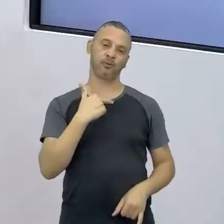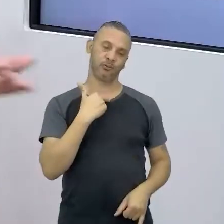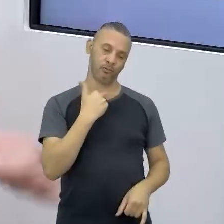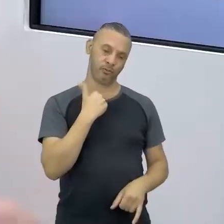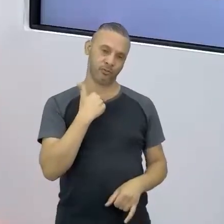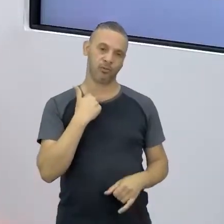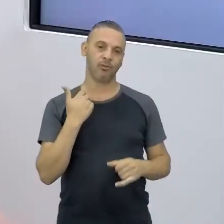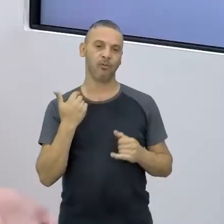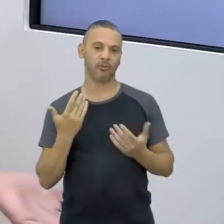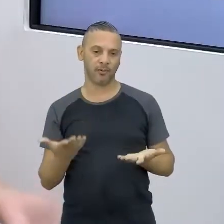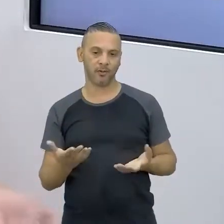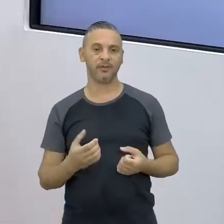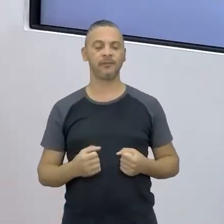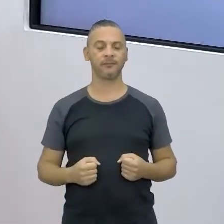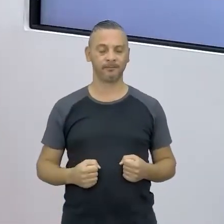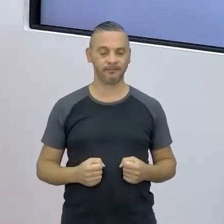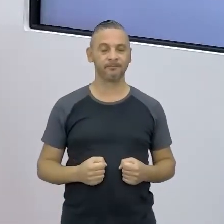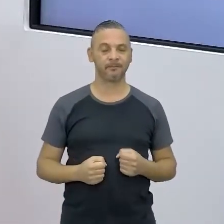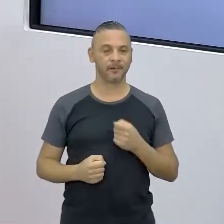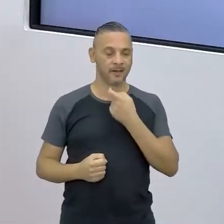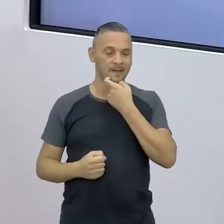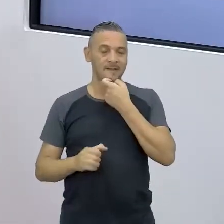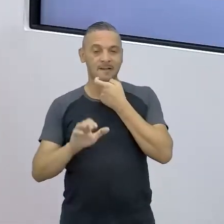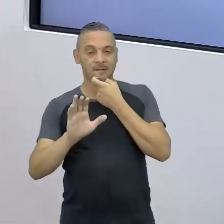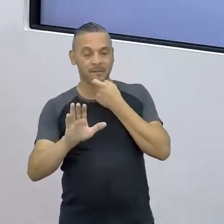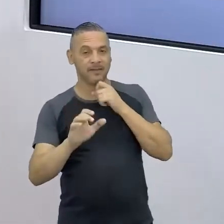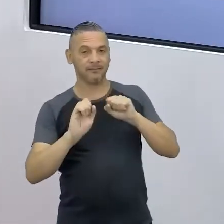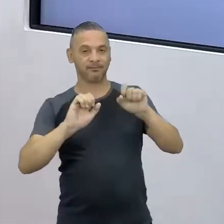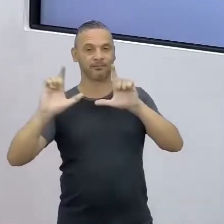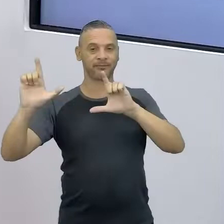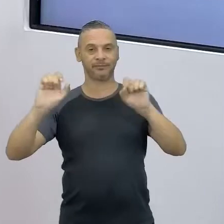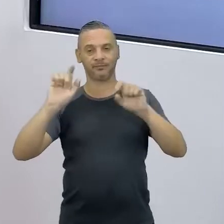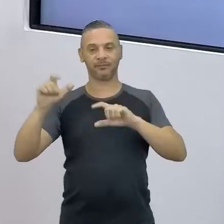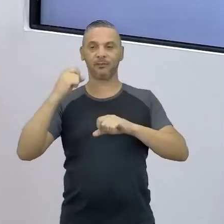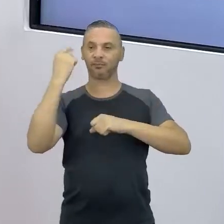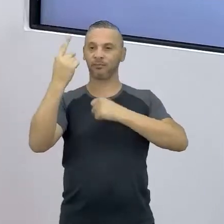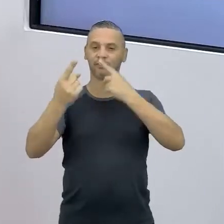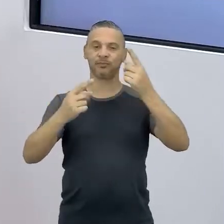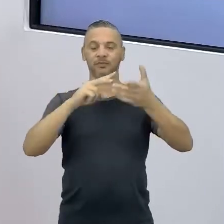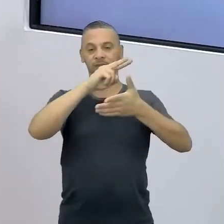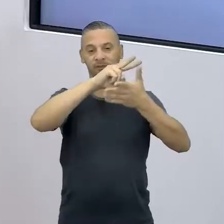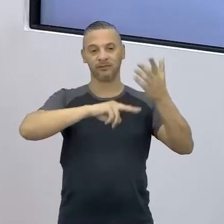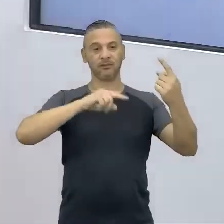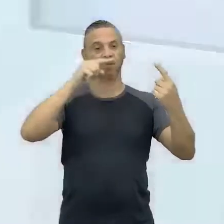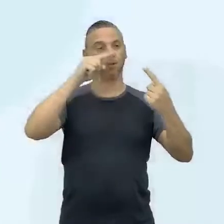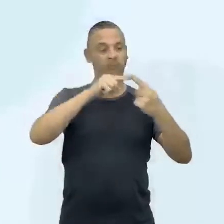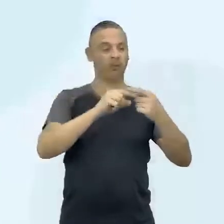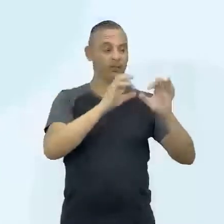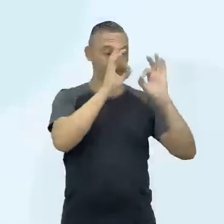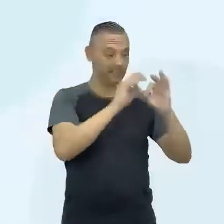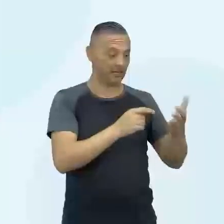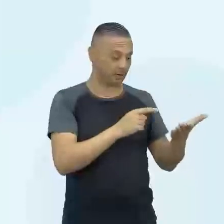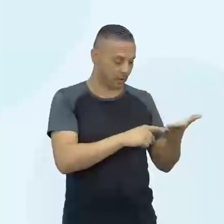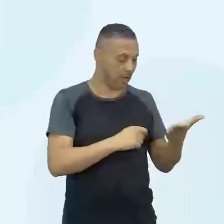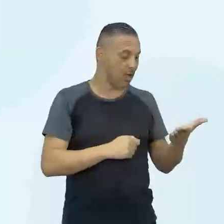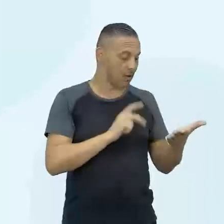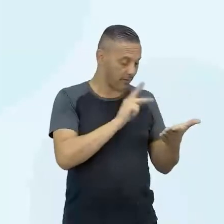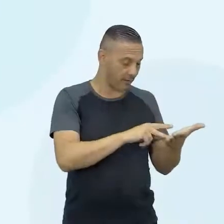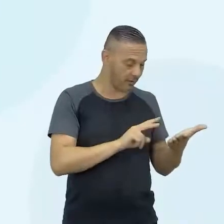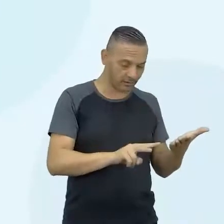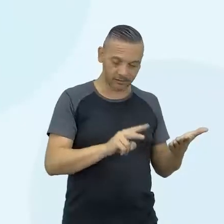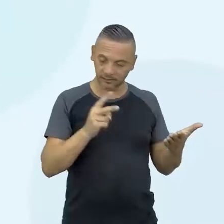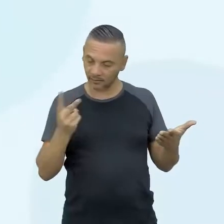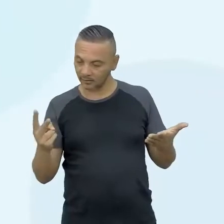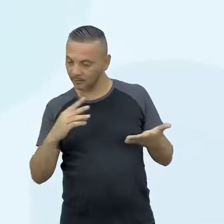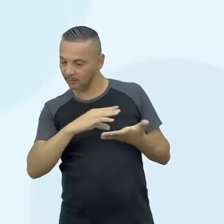sabem, a gente não pode trazer propaganda aqui. Então eu trouxe imagens, a leitura e a releitura, para a gente fazer juntos